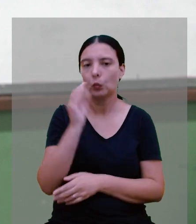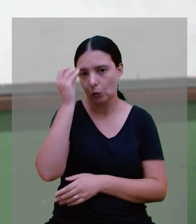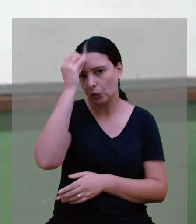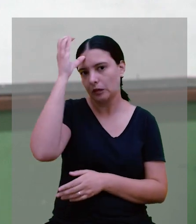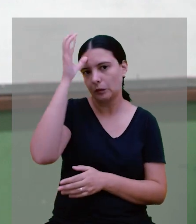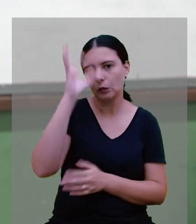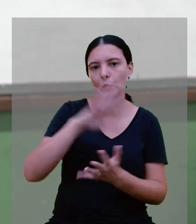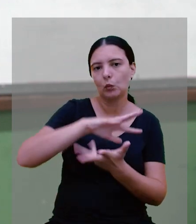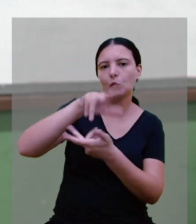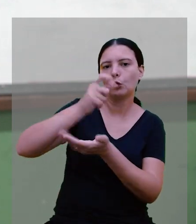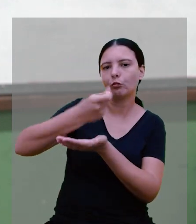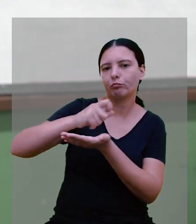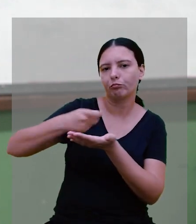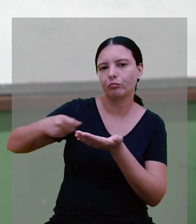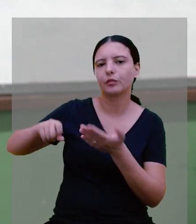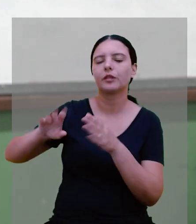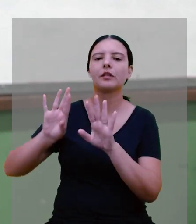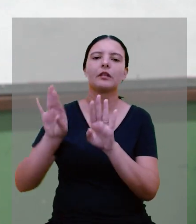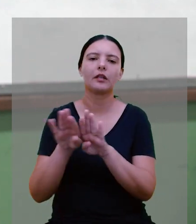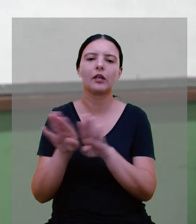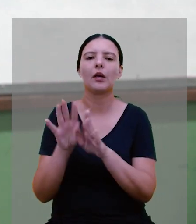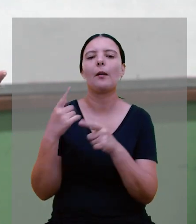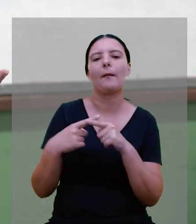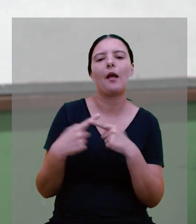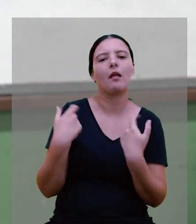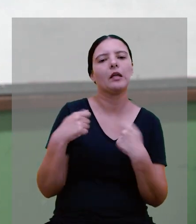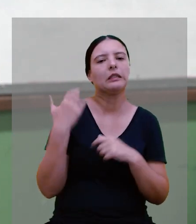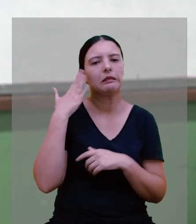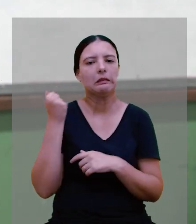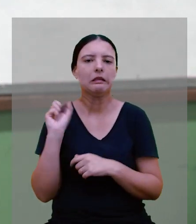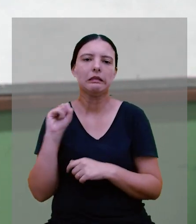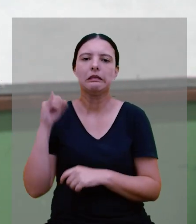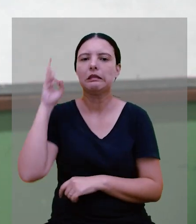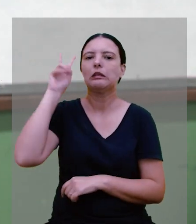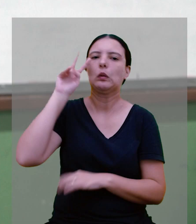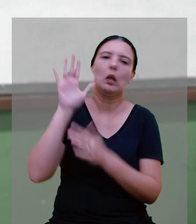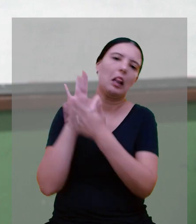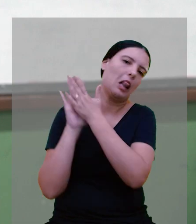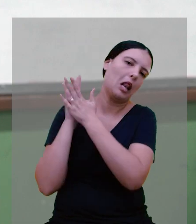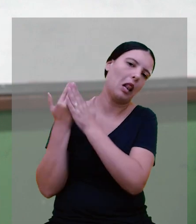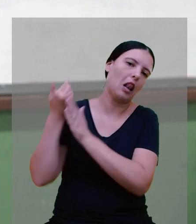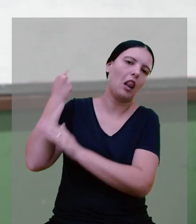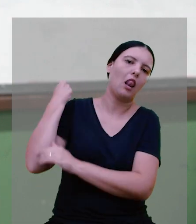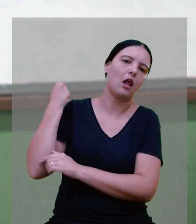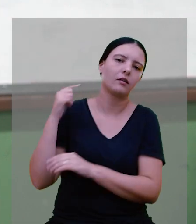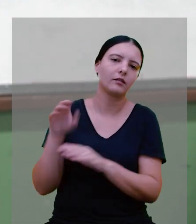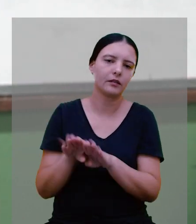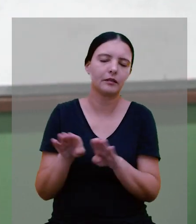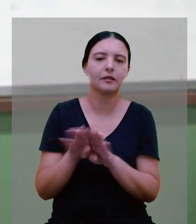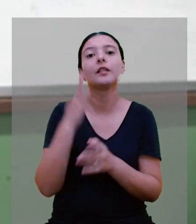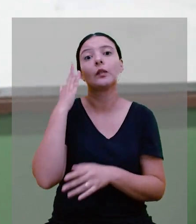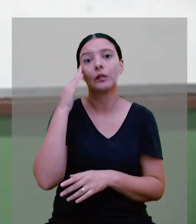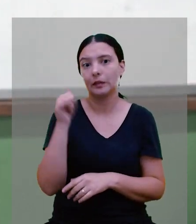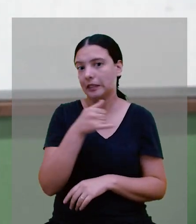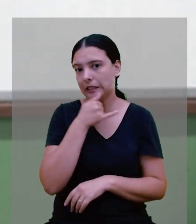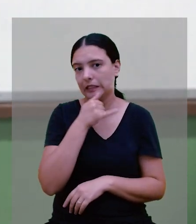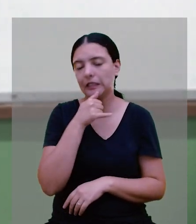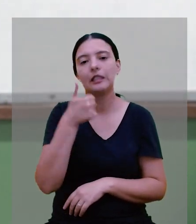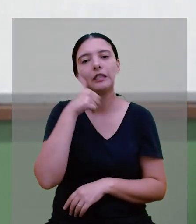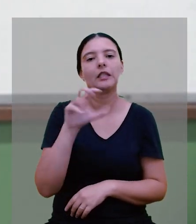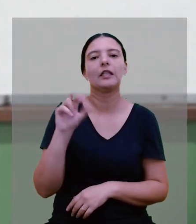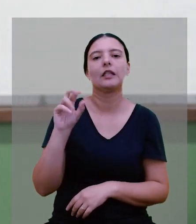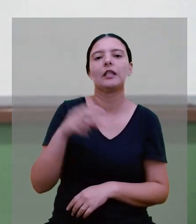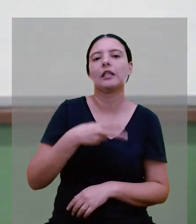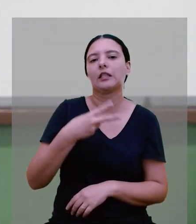do mundo, a gente precisa ler para saber de onde a gente veio, senão não teria história nenhuma, né? Eu sei, por exemplo, que minha